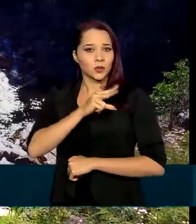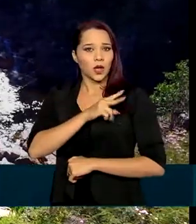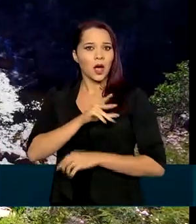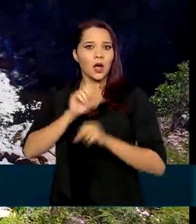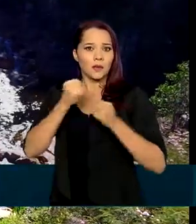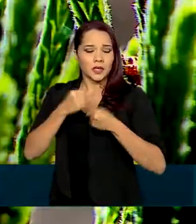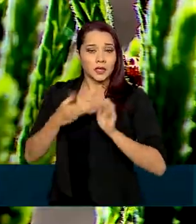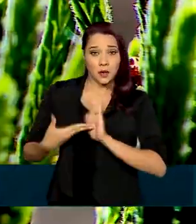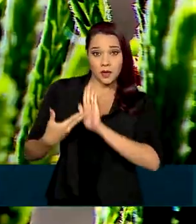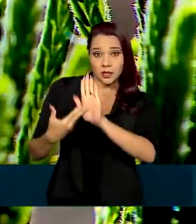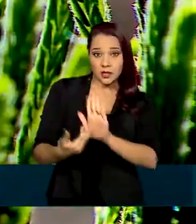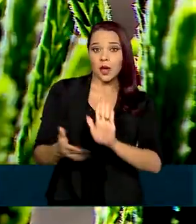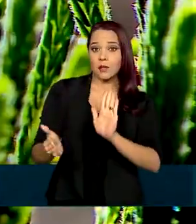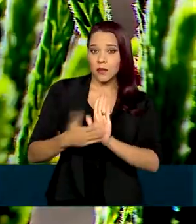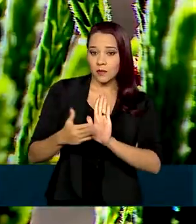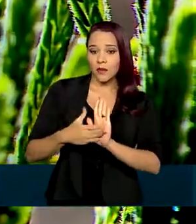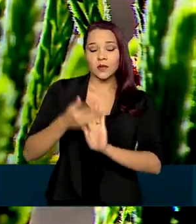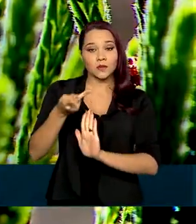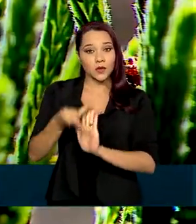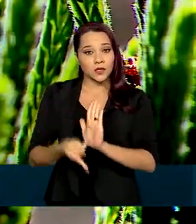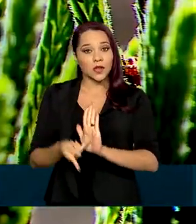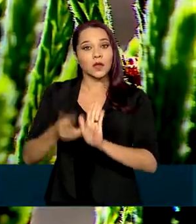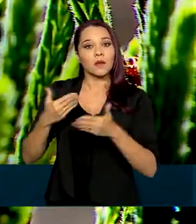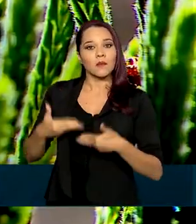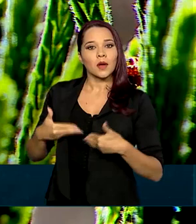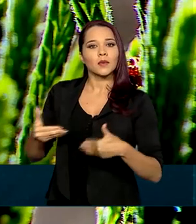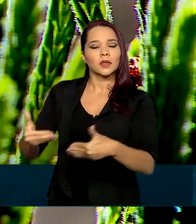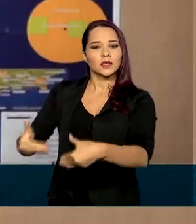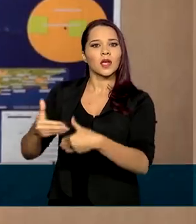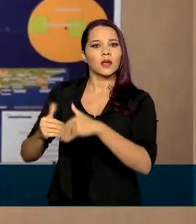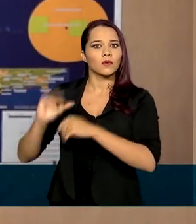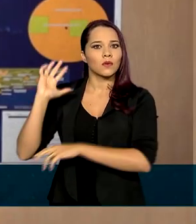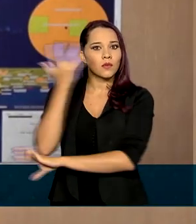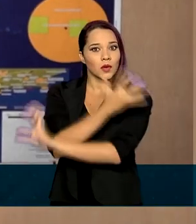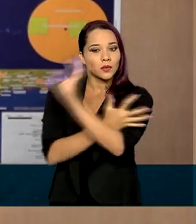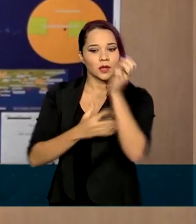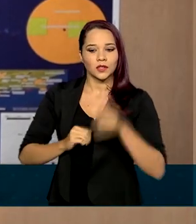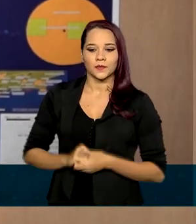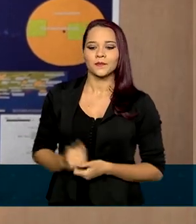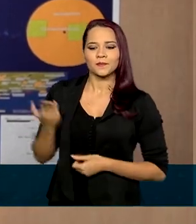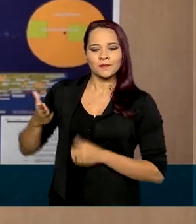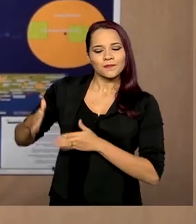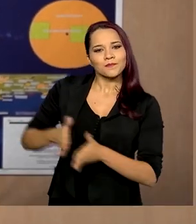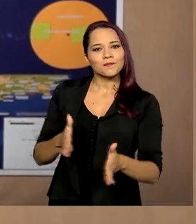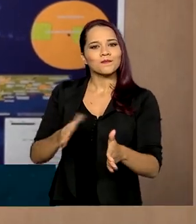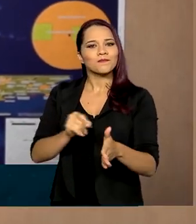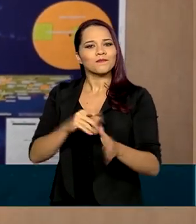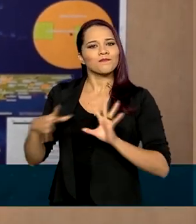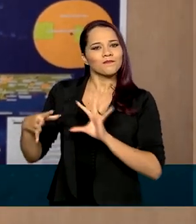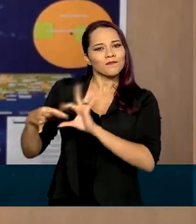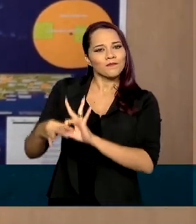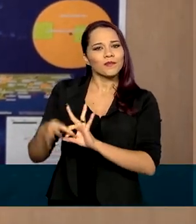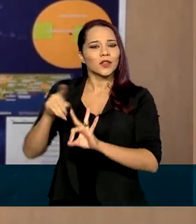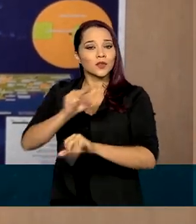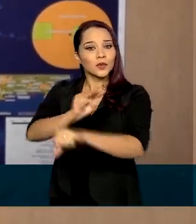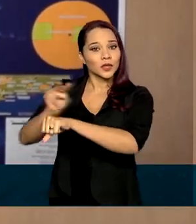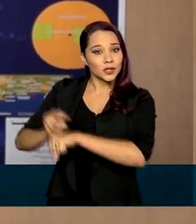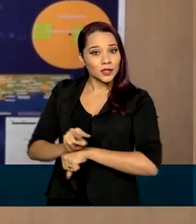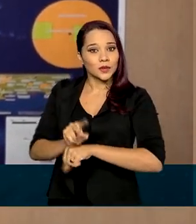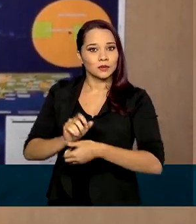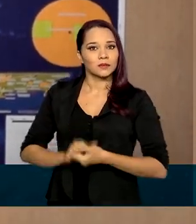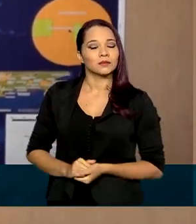deverão apresentar suas propostas para o Ministério do Meio Ambiente. Essas trilhas conectam diversas unidades de conservação,